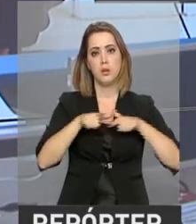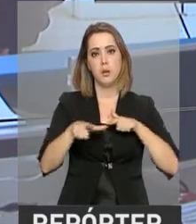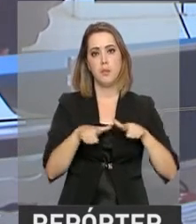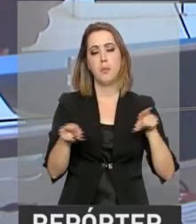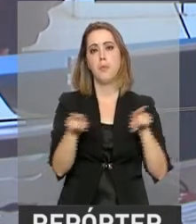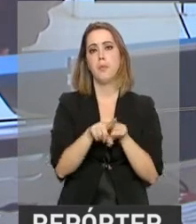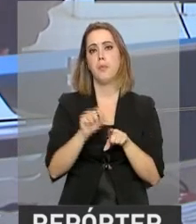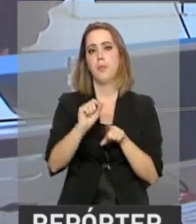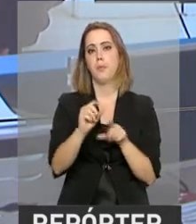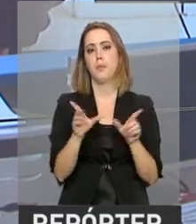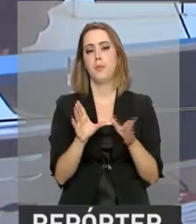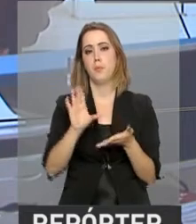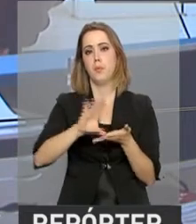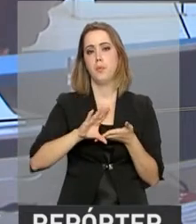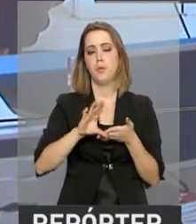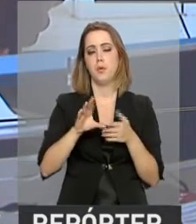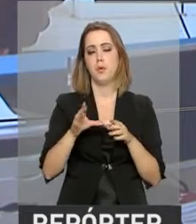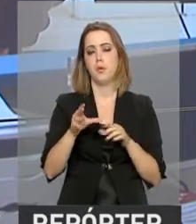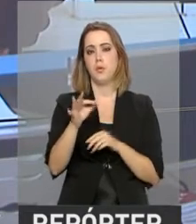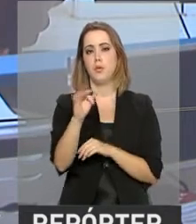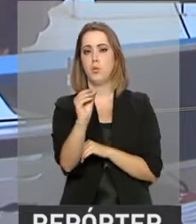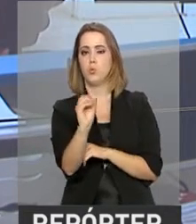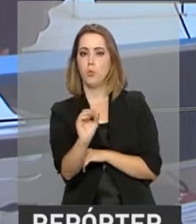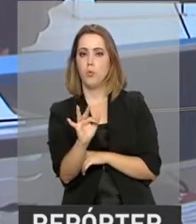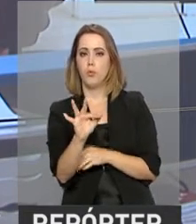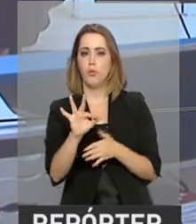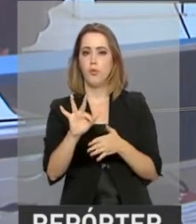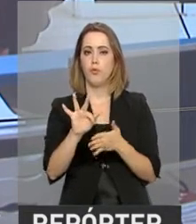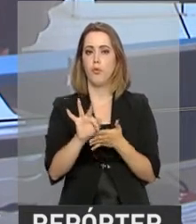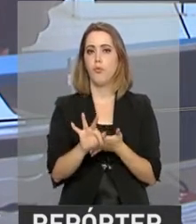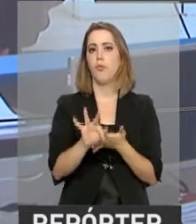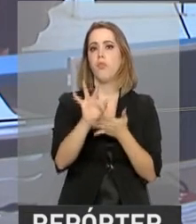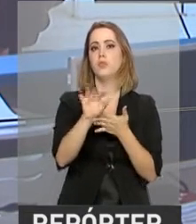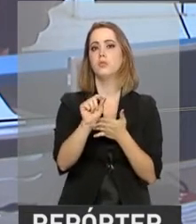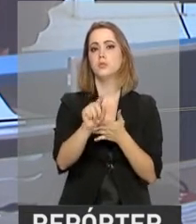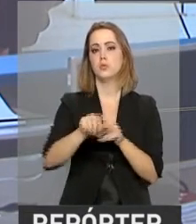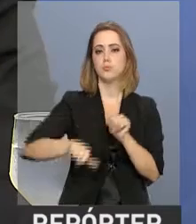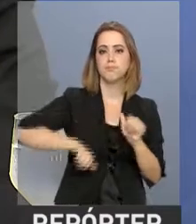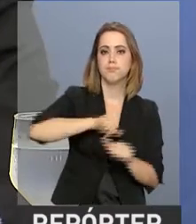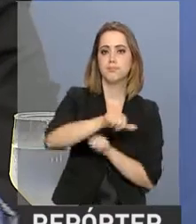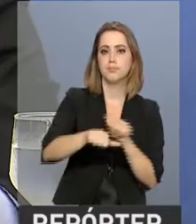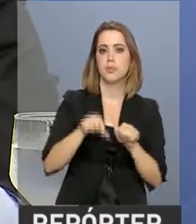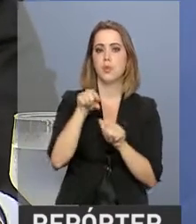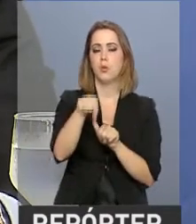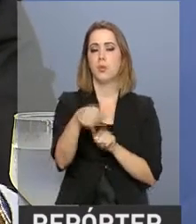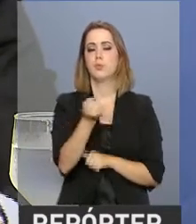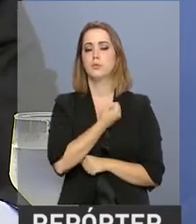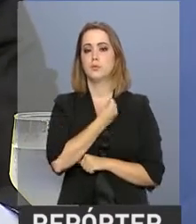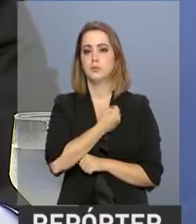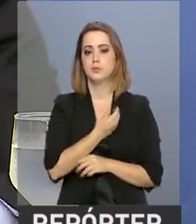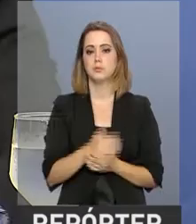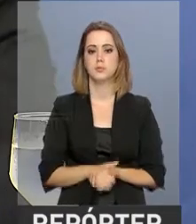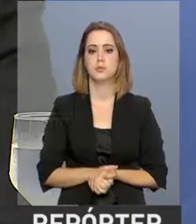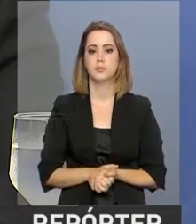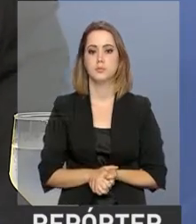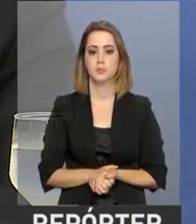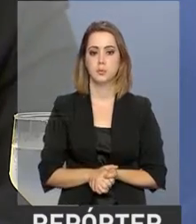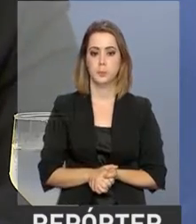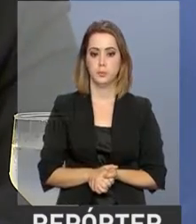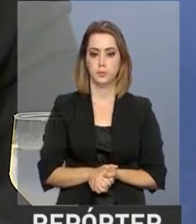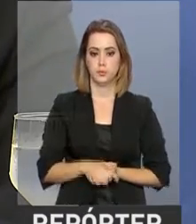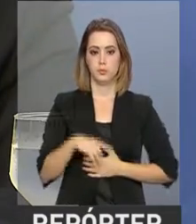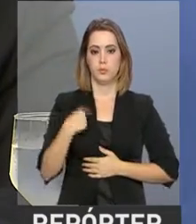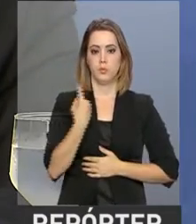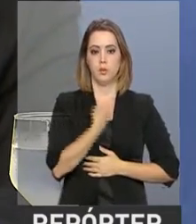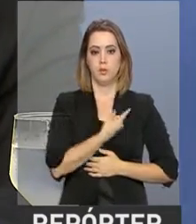de desenvolvimento produtivo vão ajudar a reverter esses dados nós avaliamos com certa